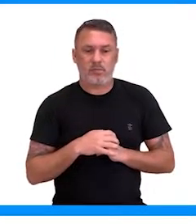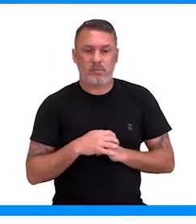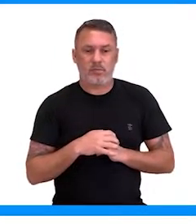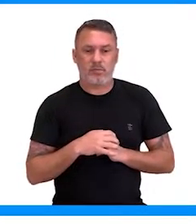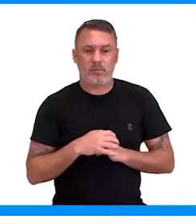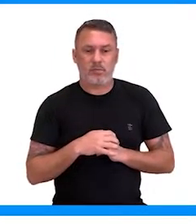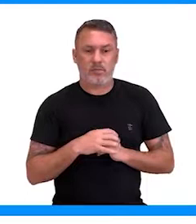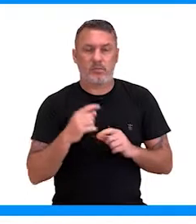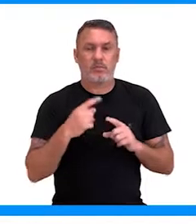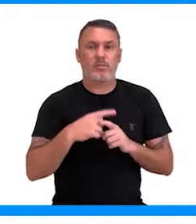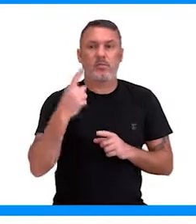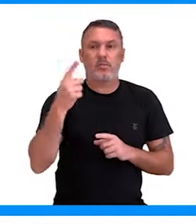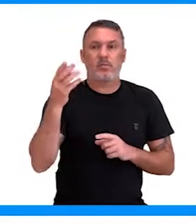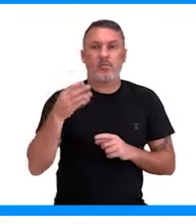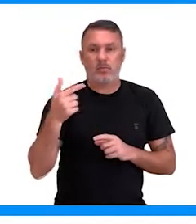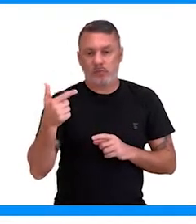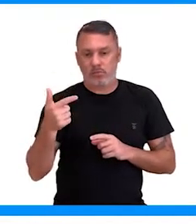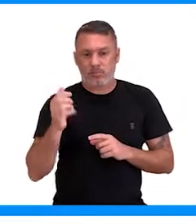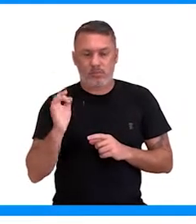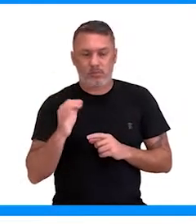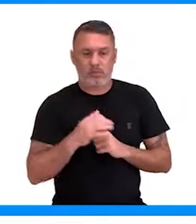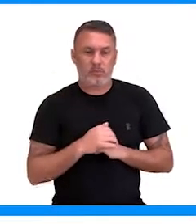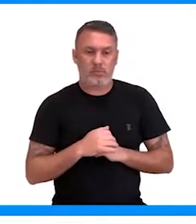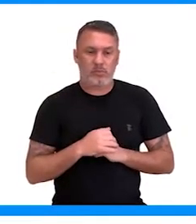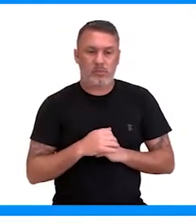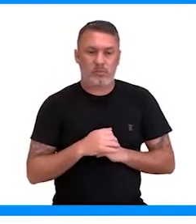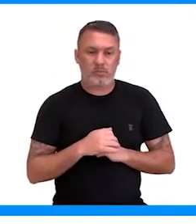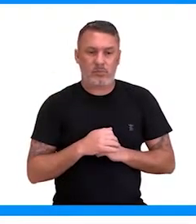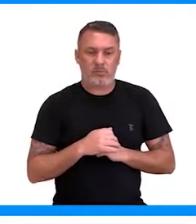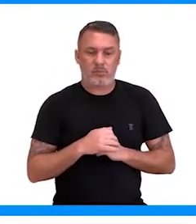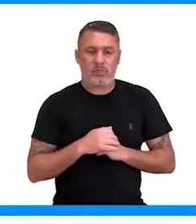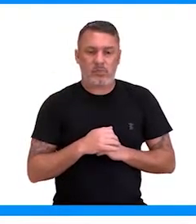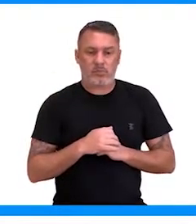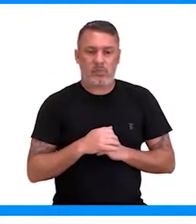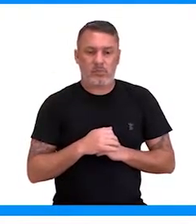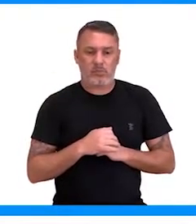Porque o seno de 30 vale meio.